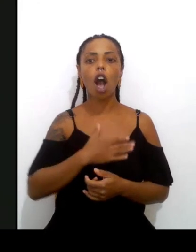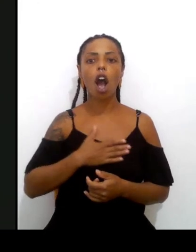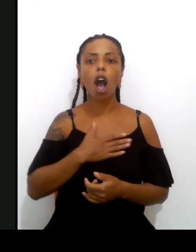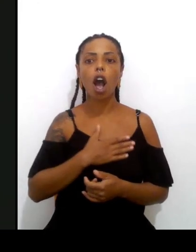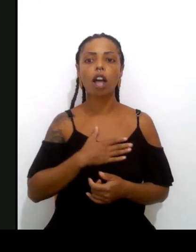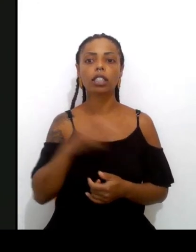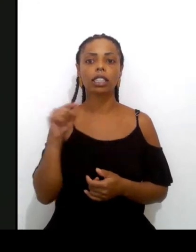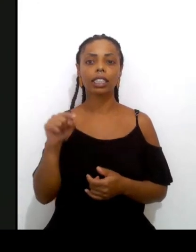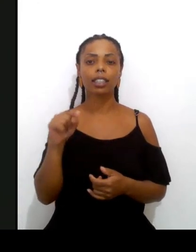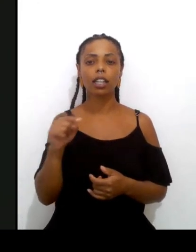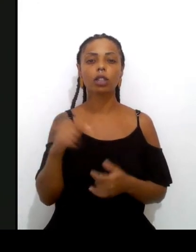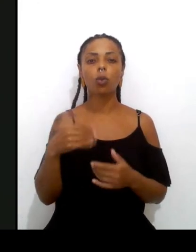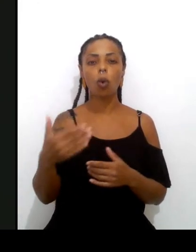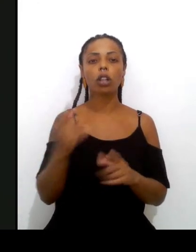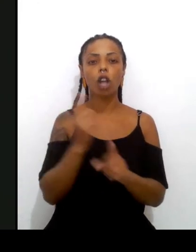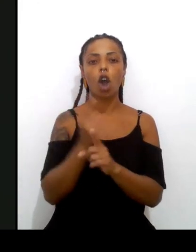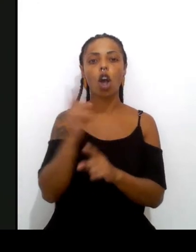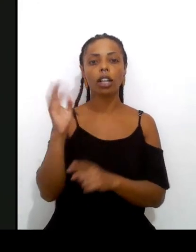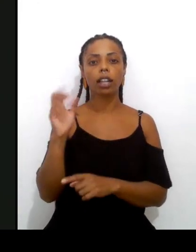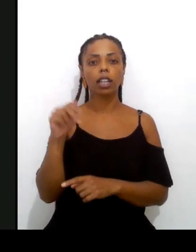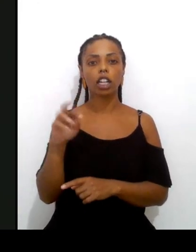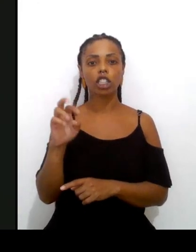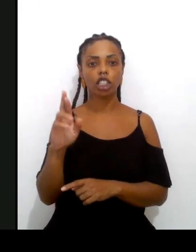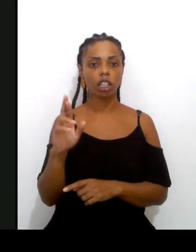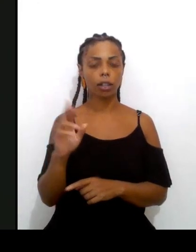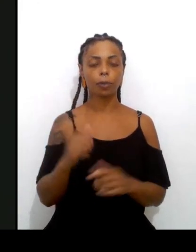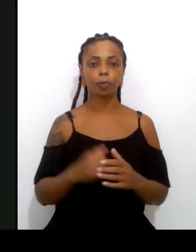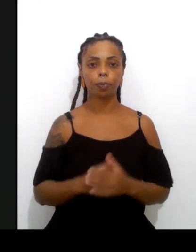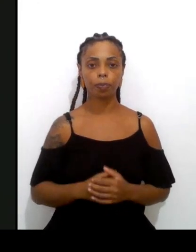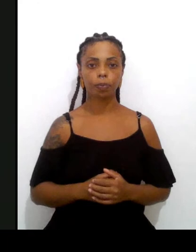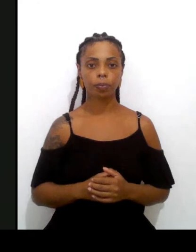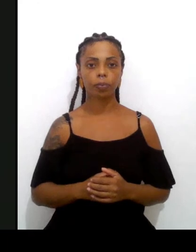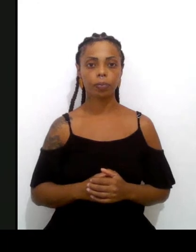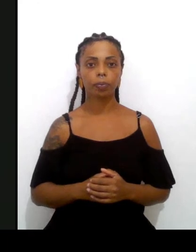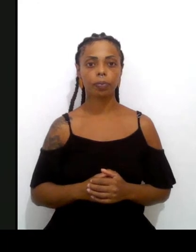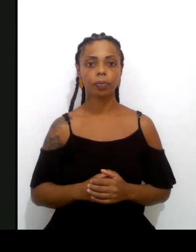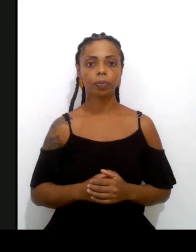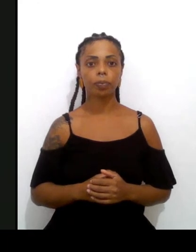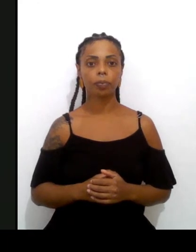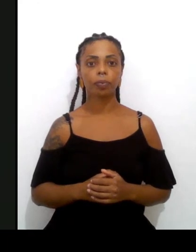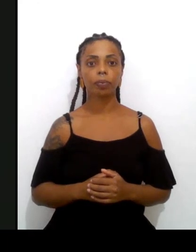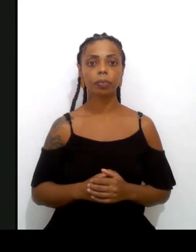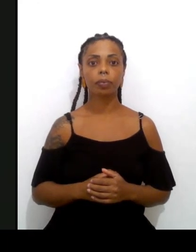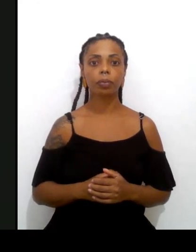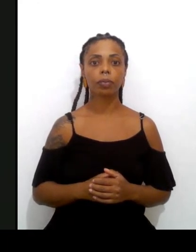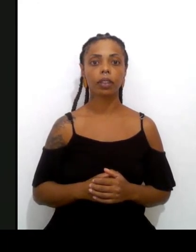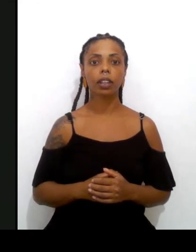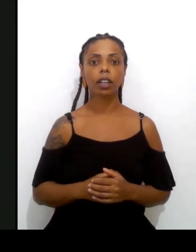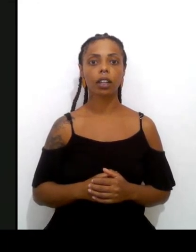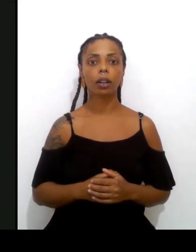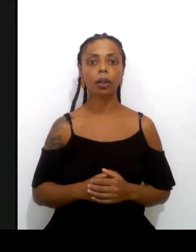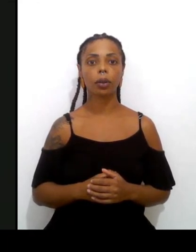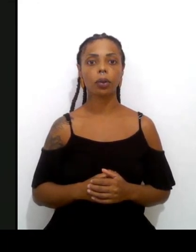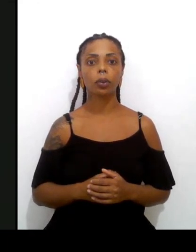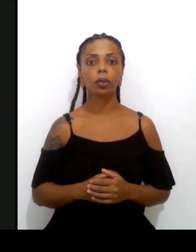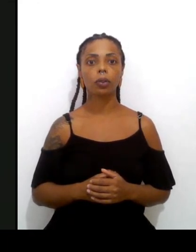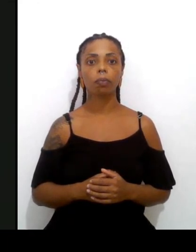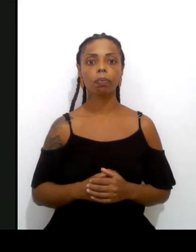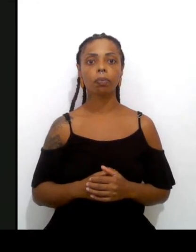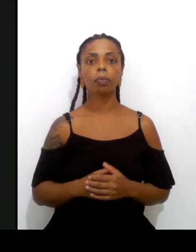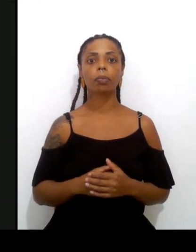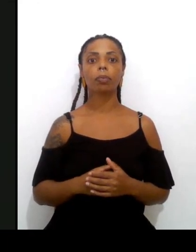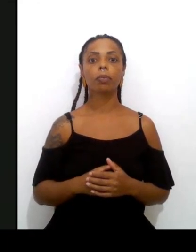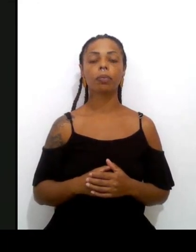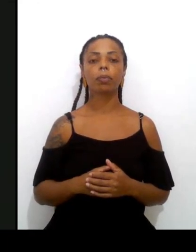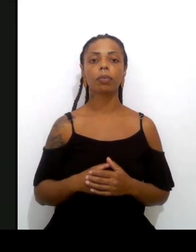Enquanto isso o diário de encontros também com histórias de violência e